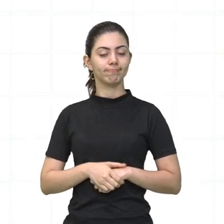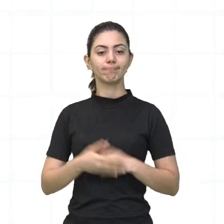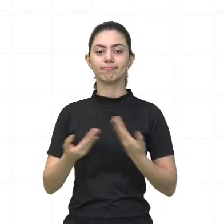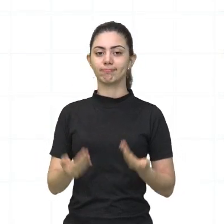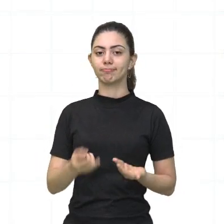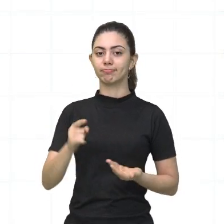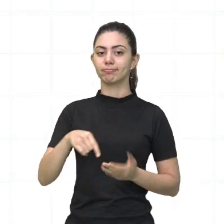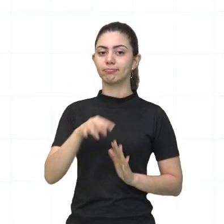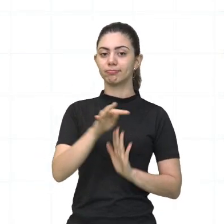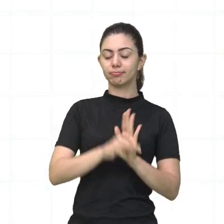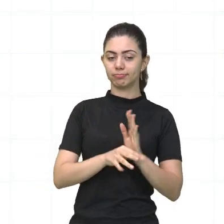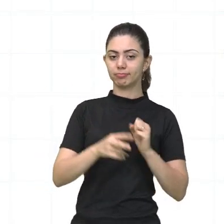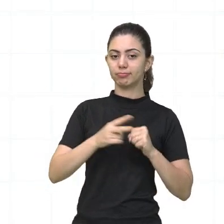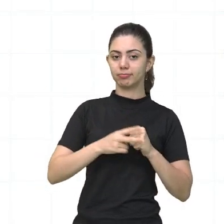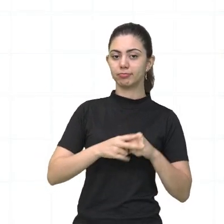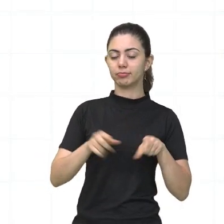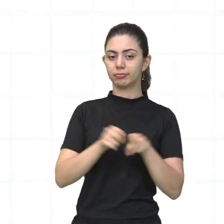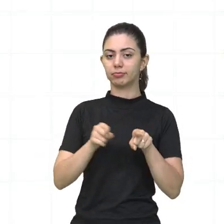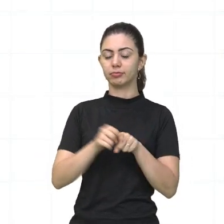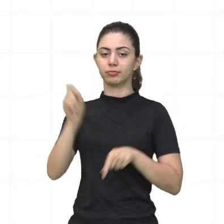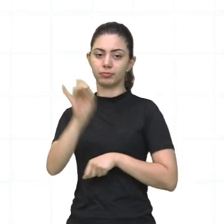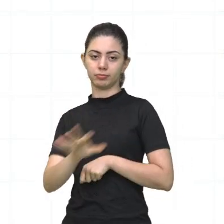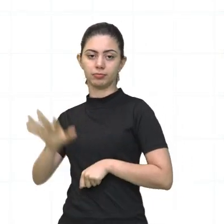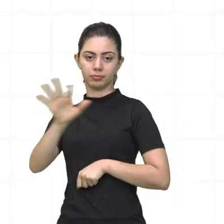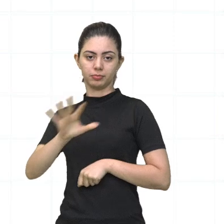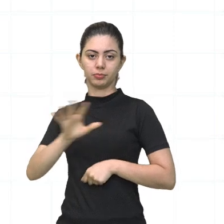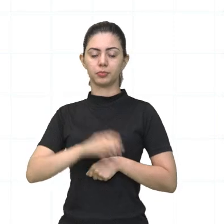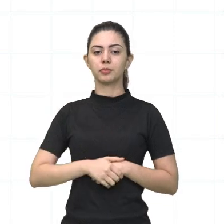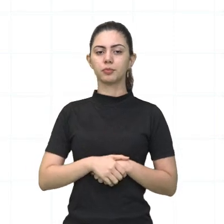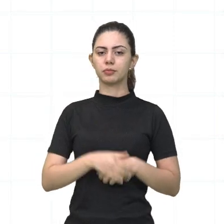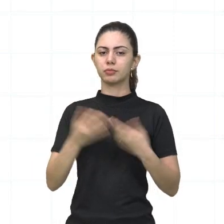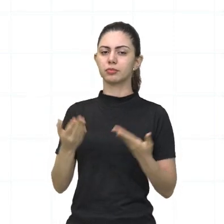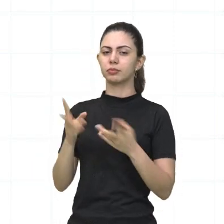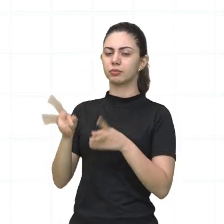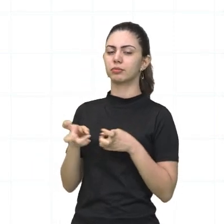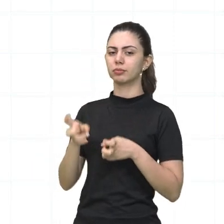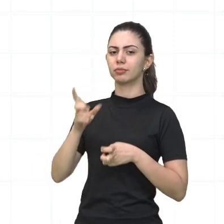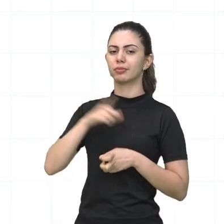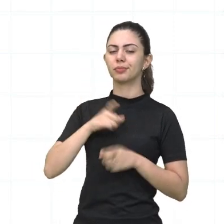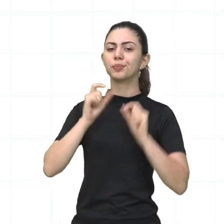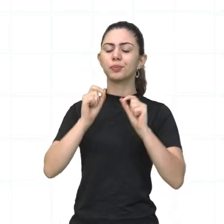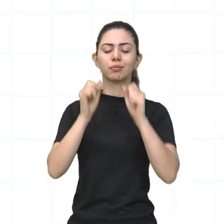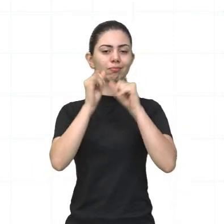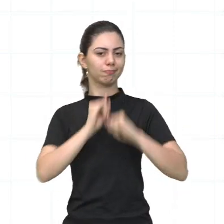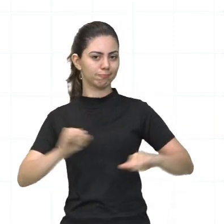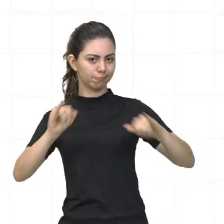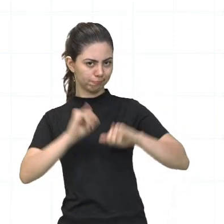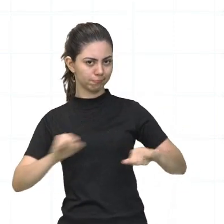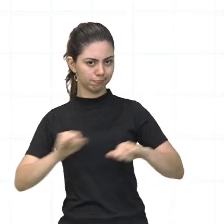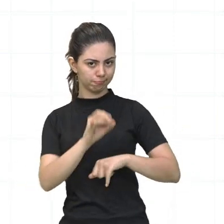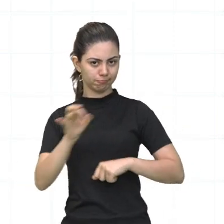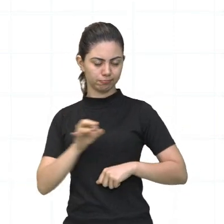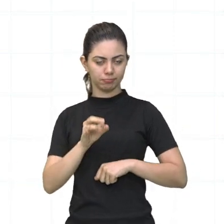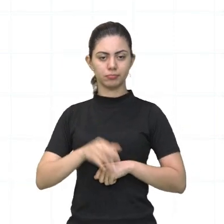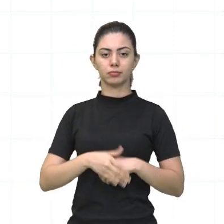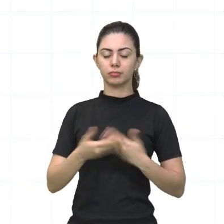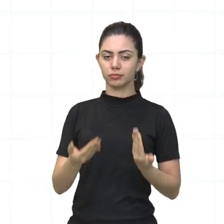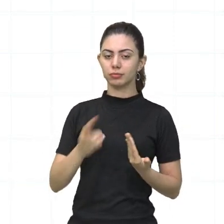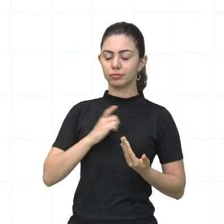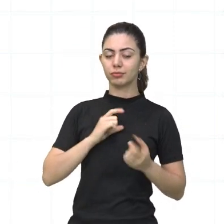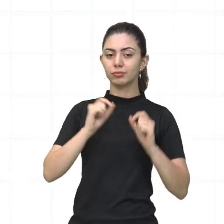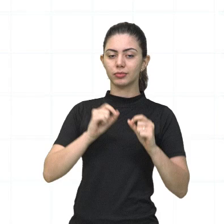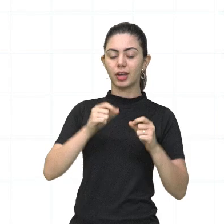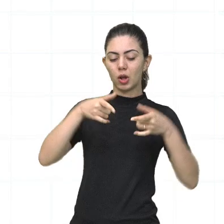mistura aí o verbal e o não verbal. A gente percebe que é uma espécie de propaganda, é uma propaganda de uma